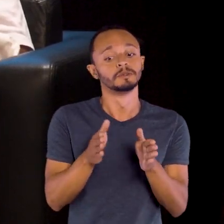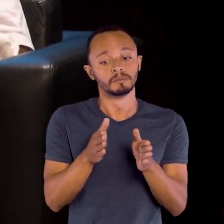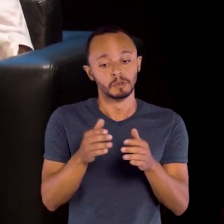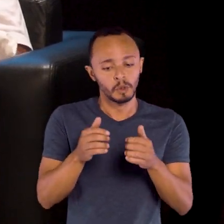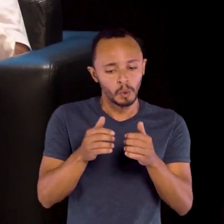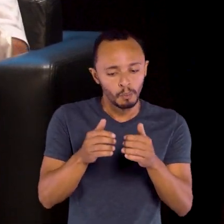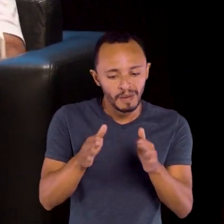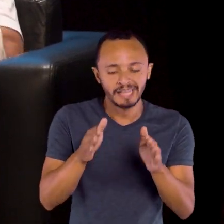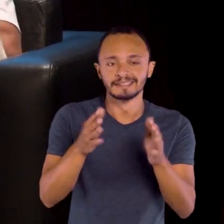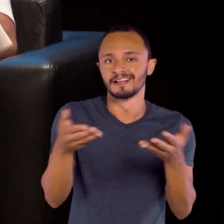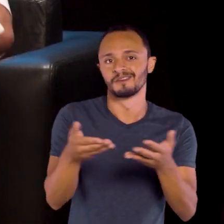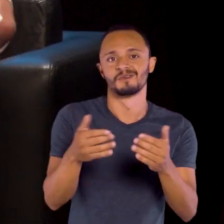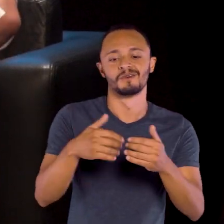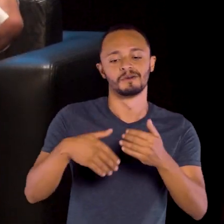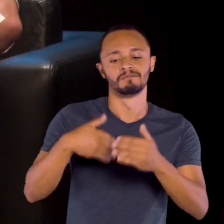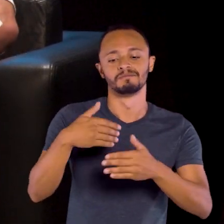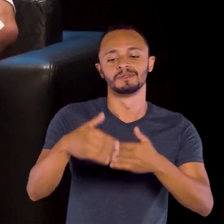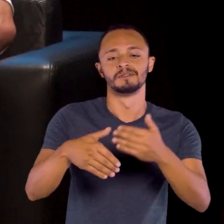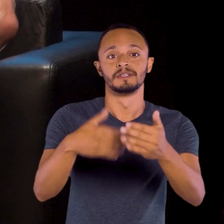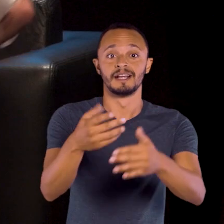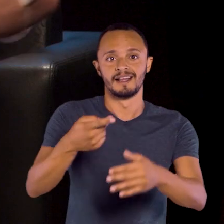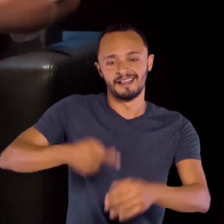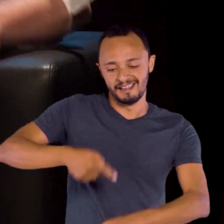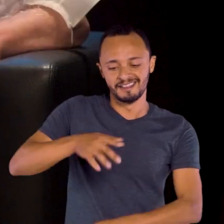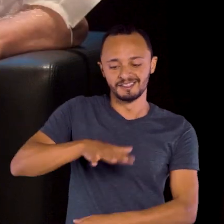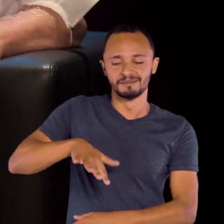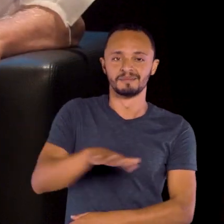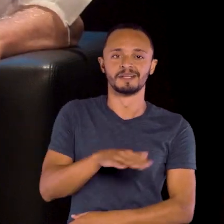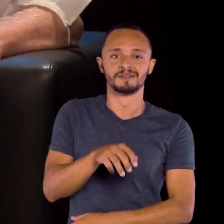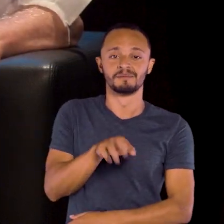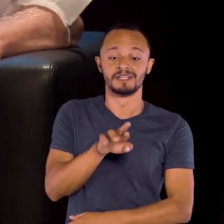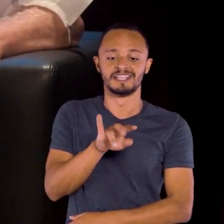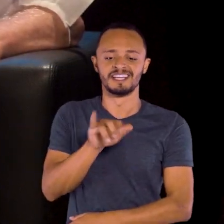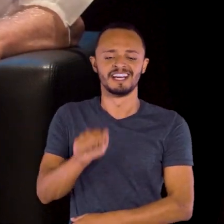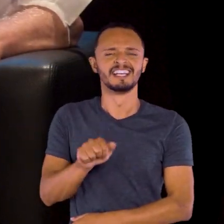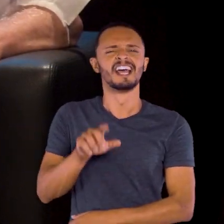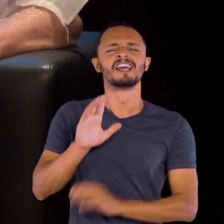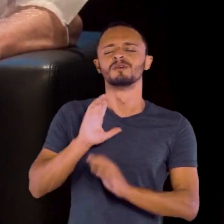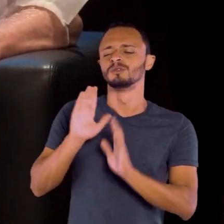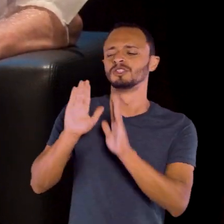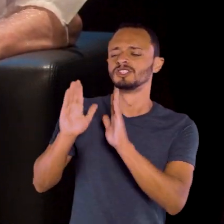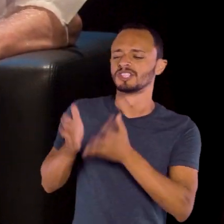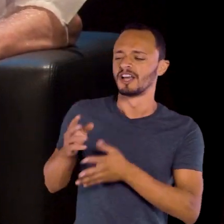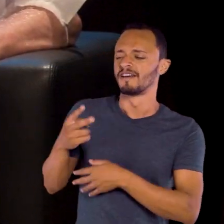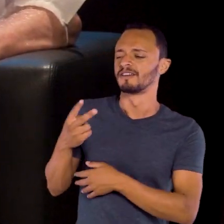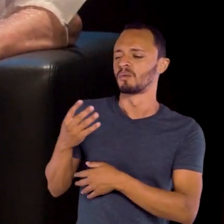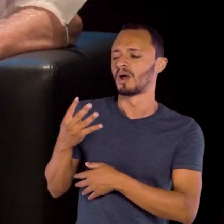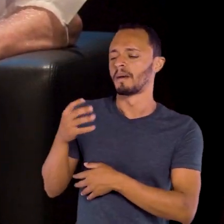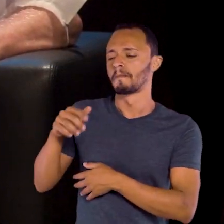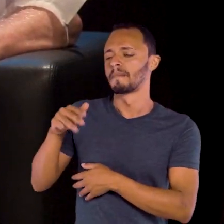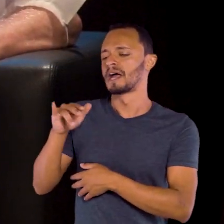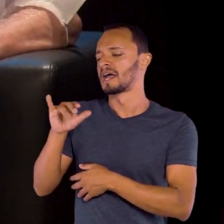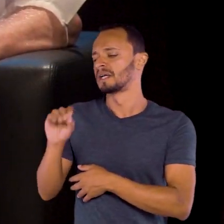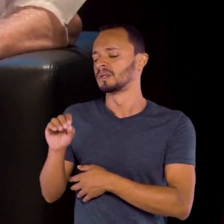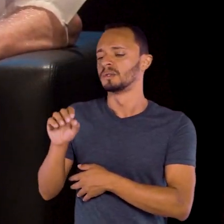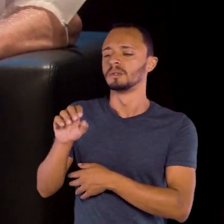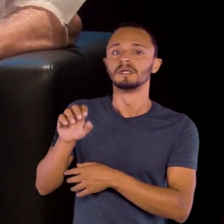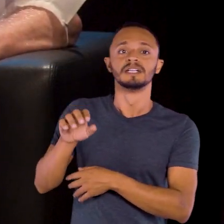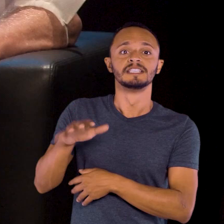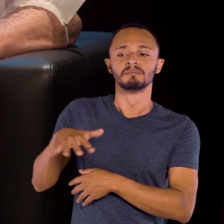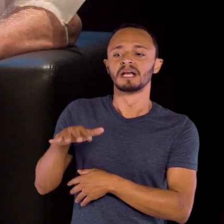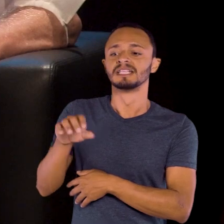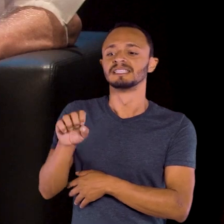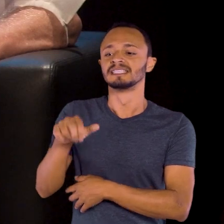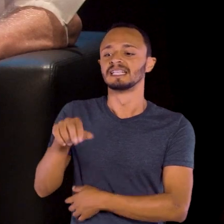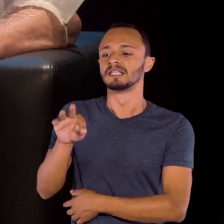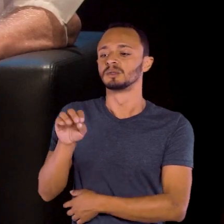um Papo aqui no Vila Mariana, eu que já passei pelo 24 de Maio, Santo André e tantas outras unidades. Essa aqui